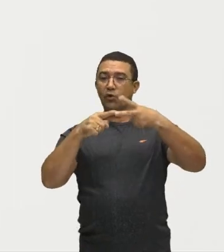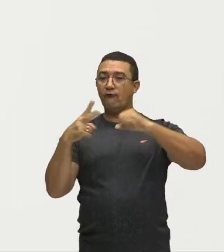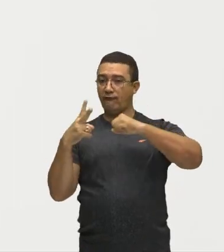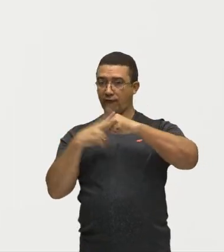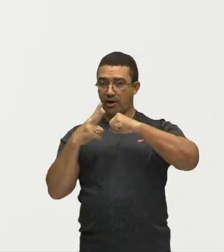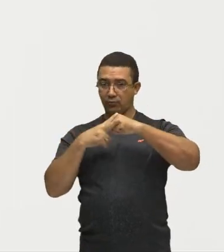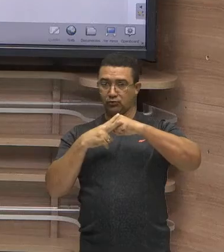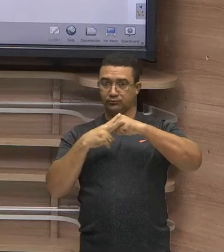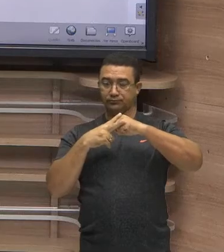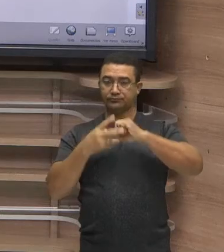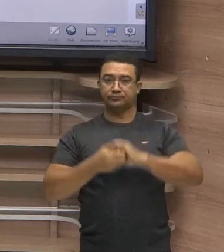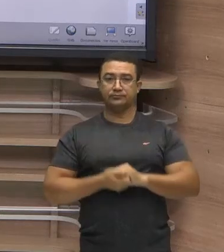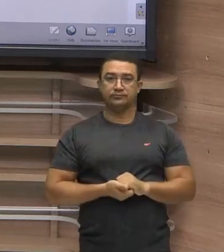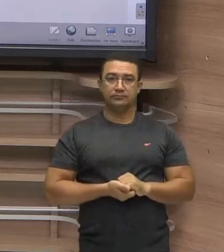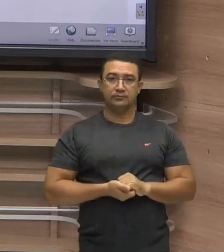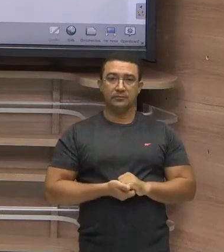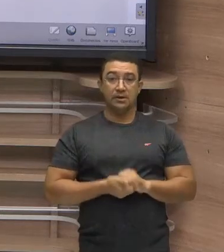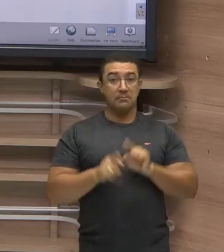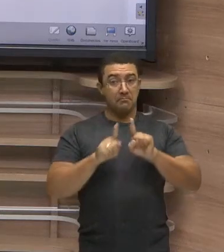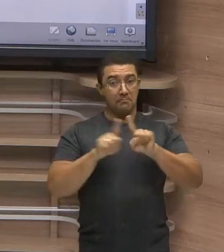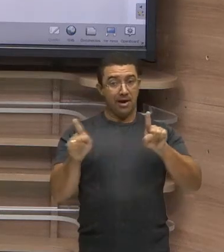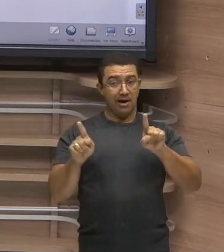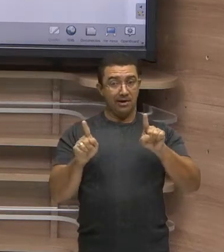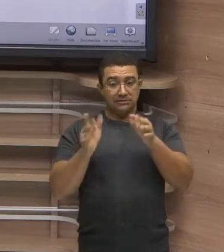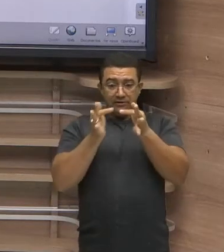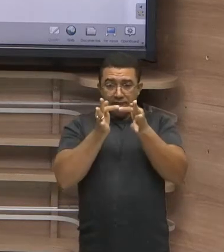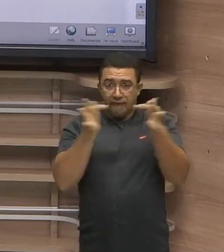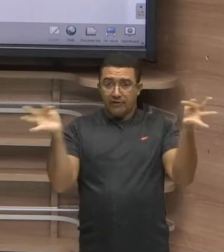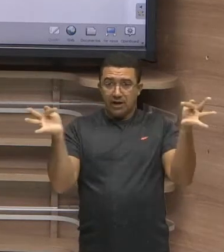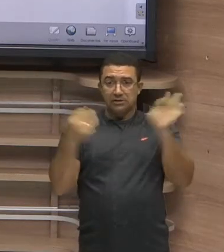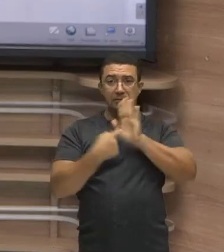só, ele está indicando apenas